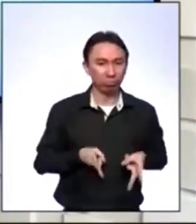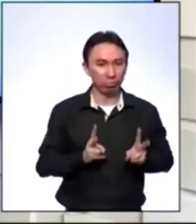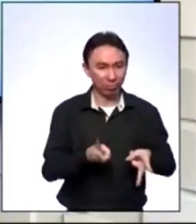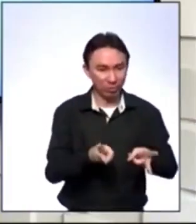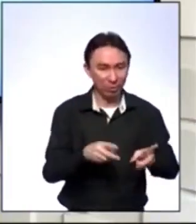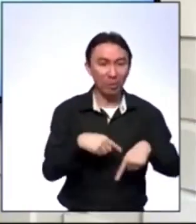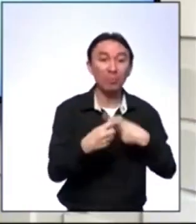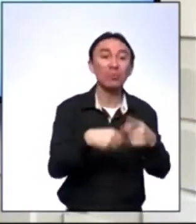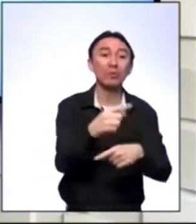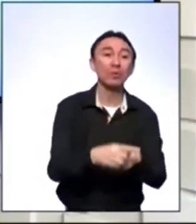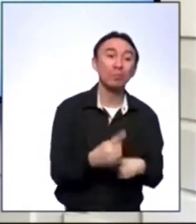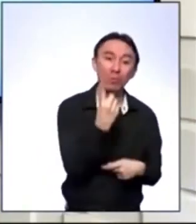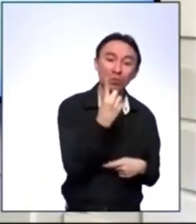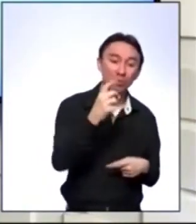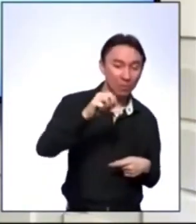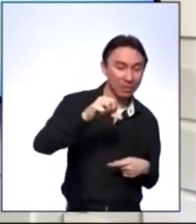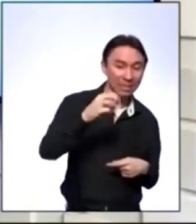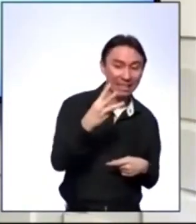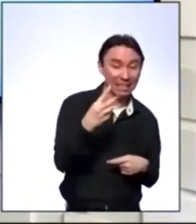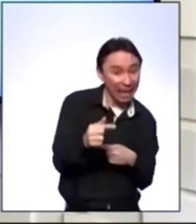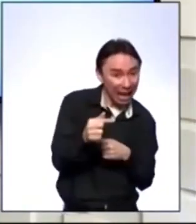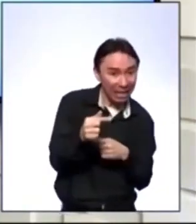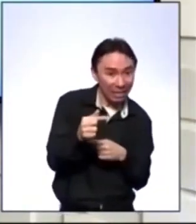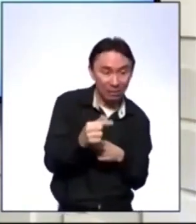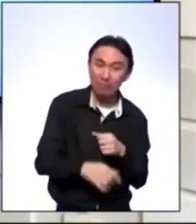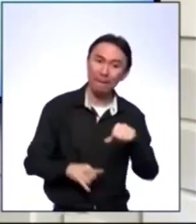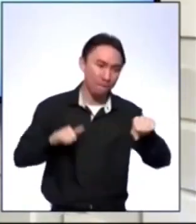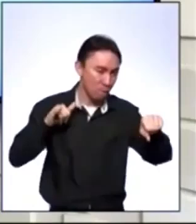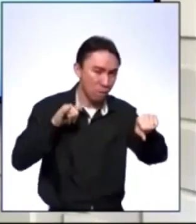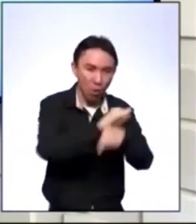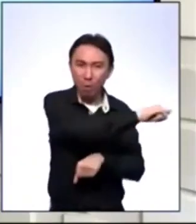golpe, chamado Golpe do Estado Novo.